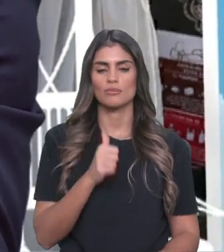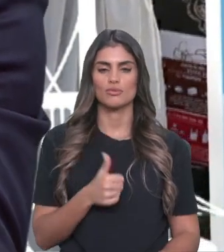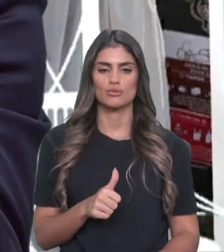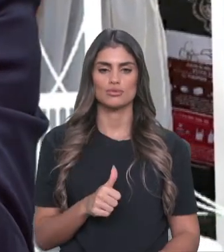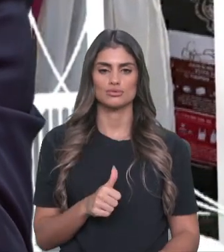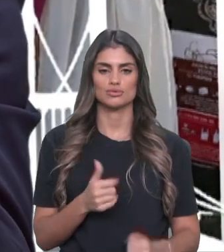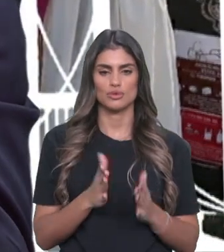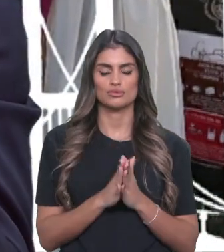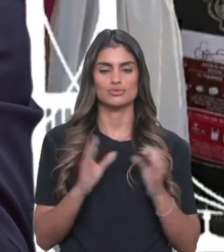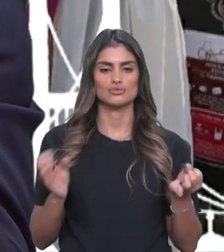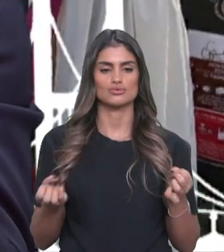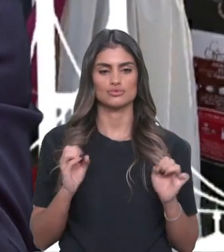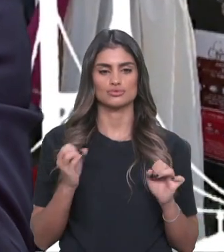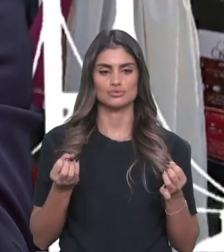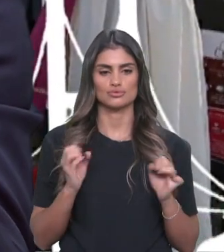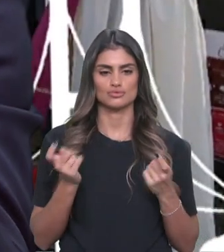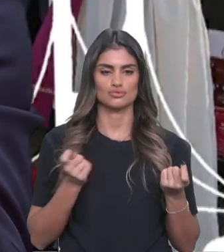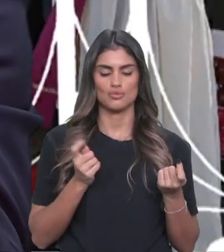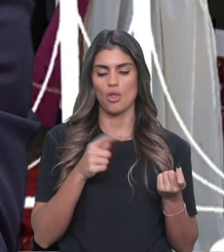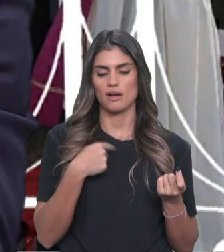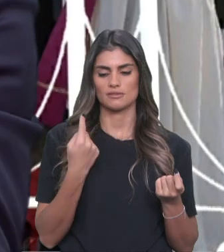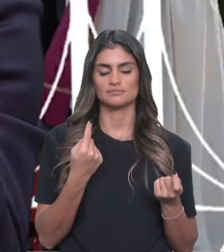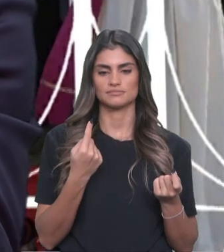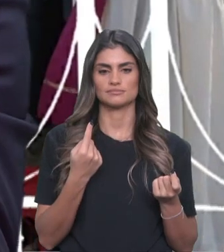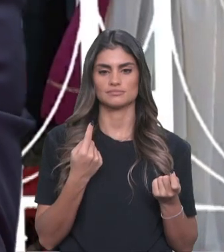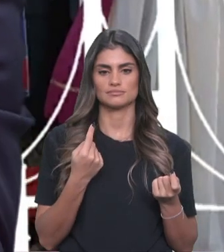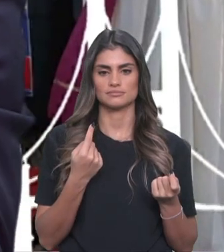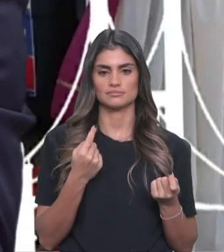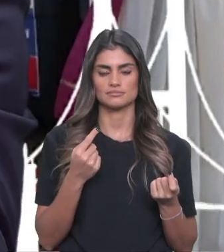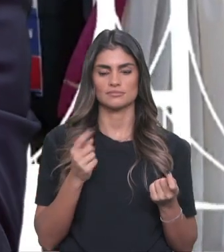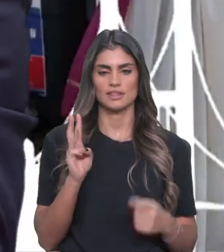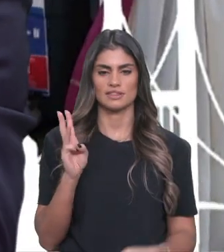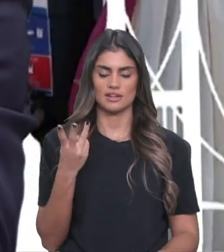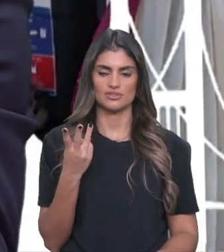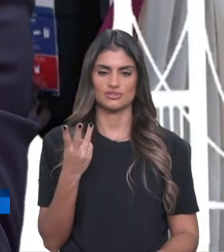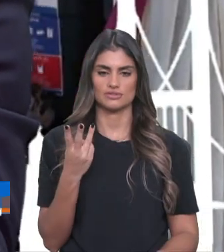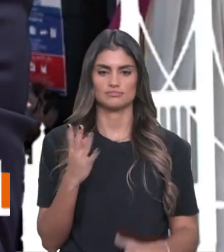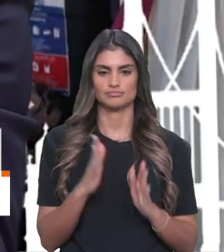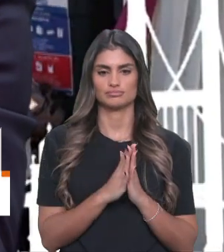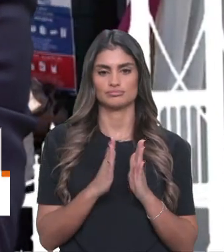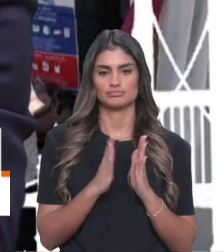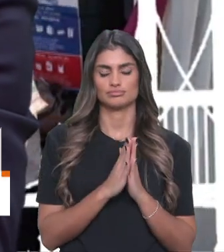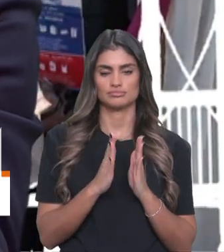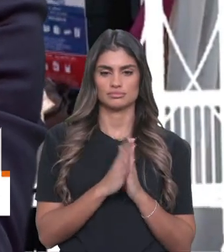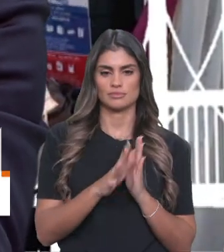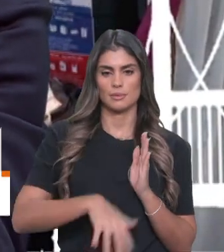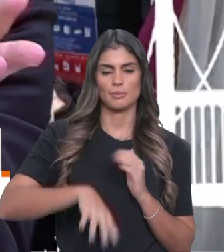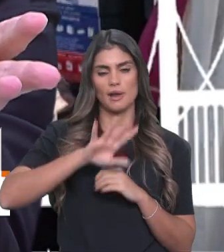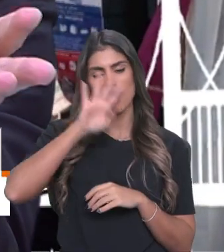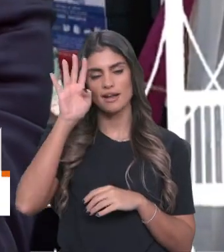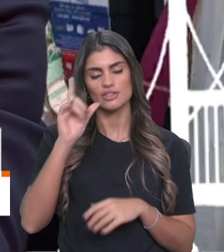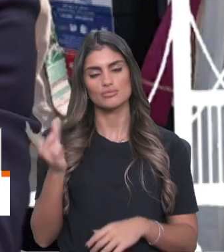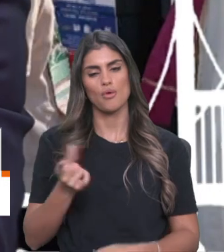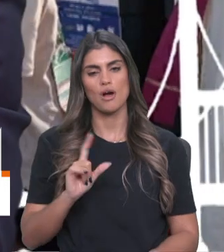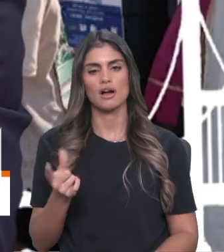todos e não havendo ali logística para isso, mas pelo menos que as 3 províncias eclesiásticas, os arcebispos metropolitas de Braga, de